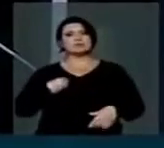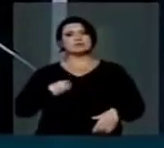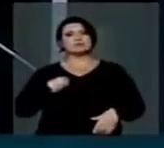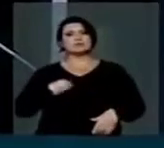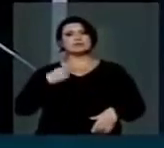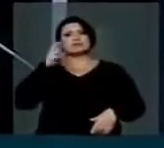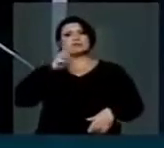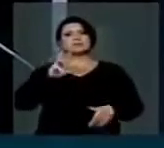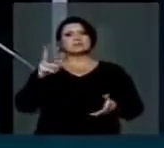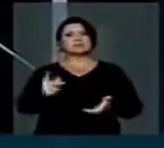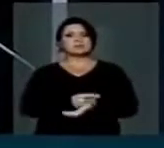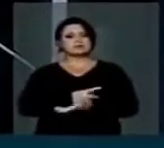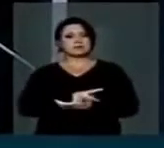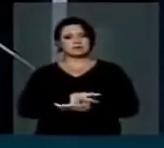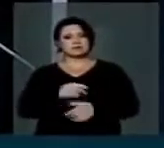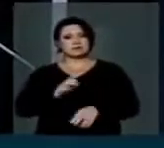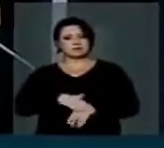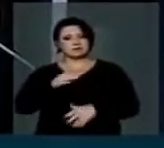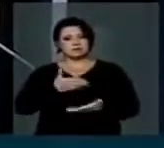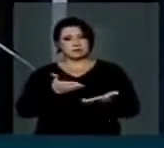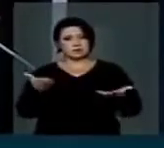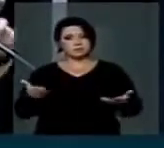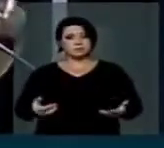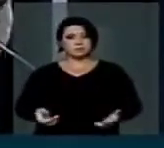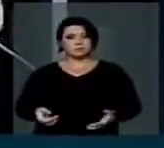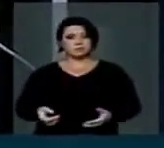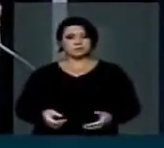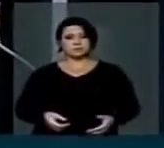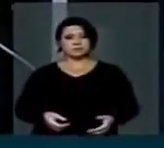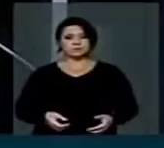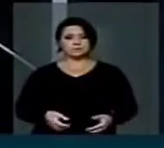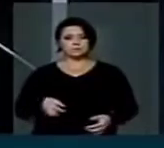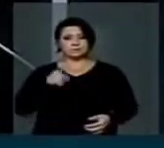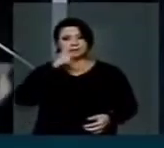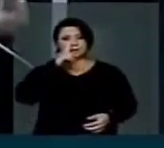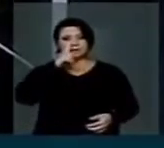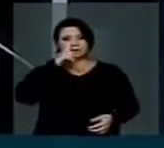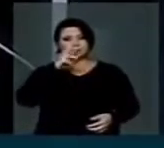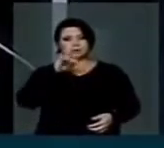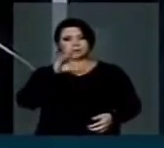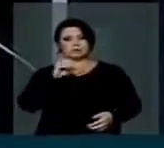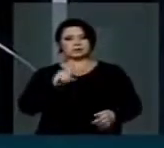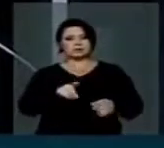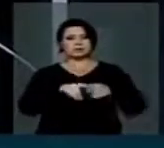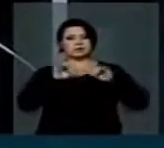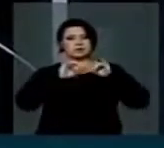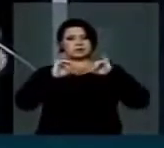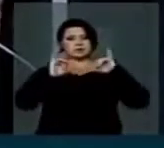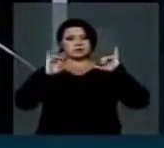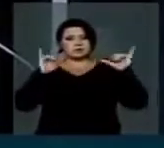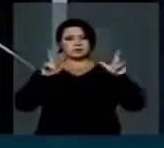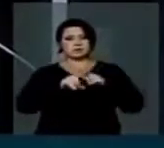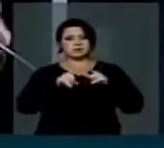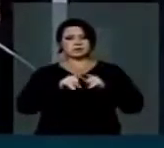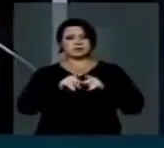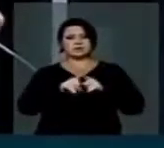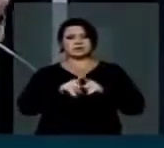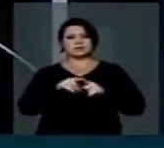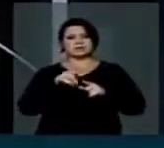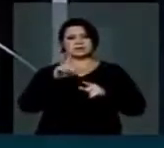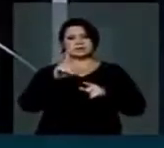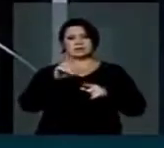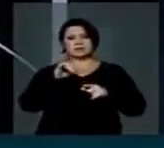vivenciando, vejam só, senhores deputados e senhoras deputadas, um risco de que a propaganda do